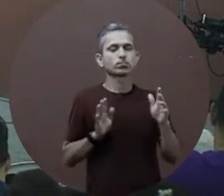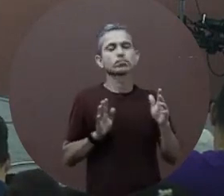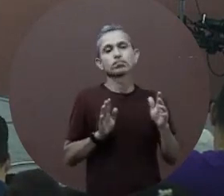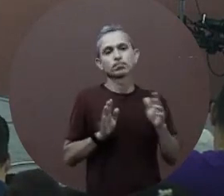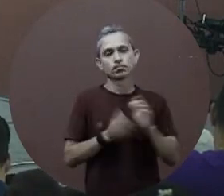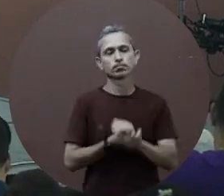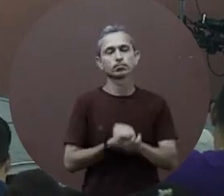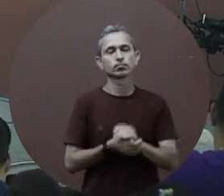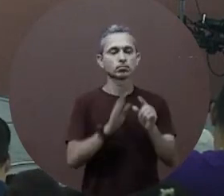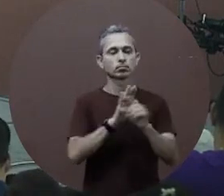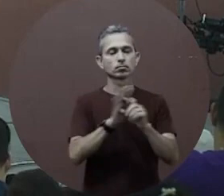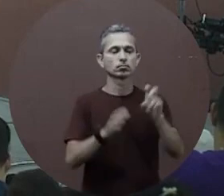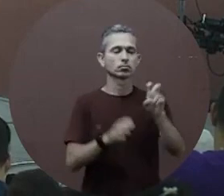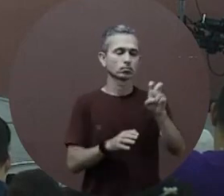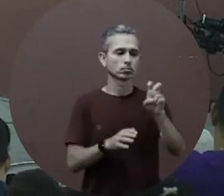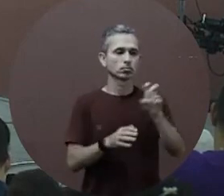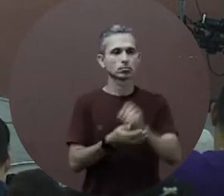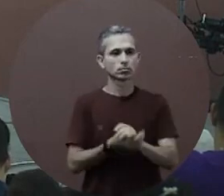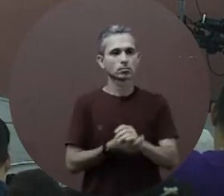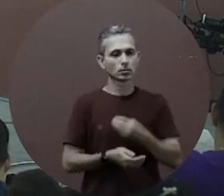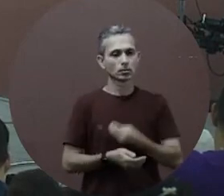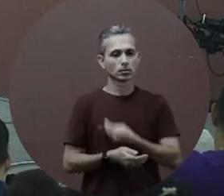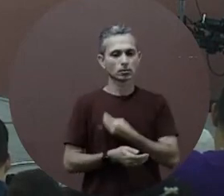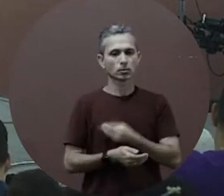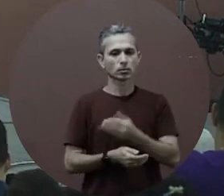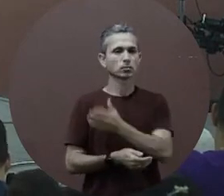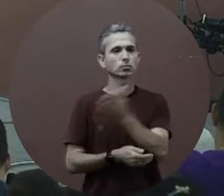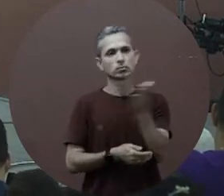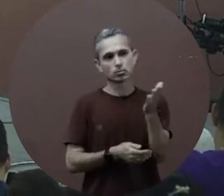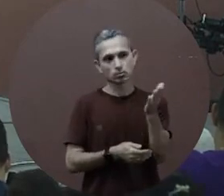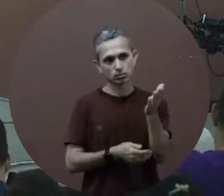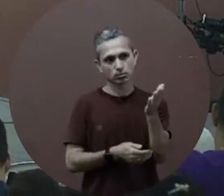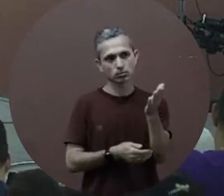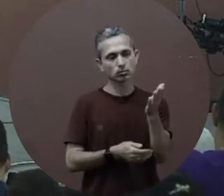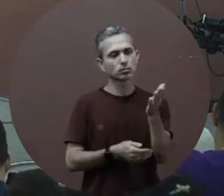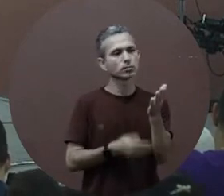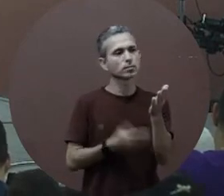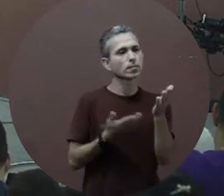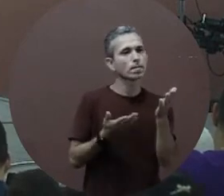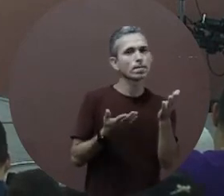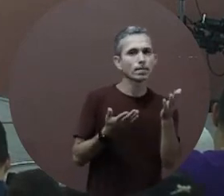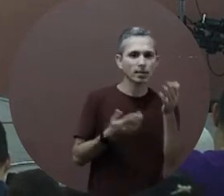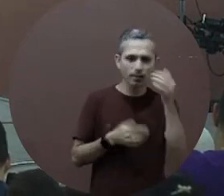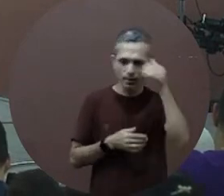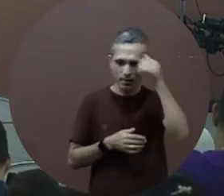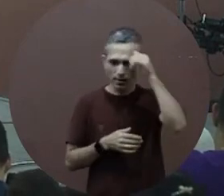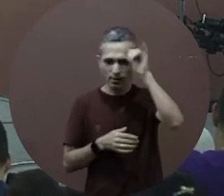Verso 5. Que a vida de vocês seja isenta de avareza.